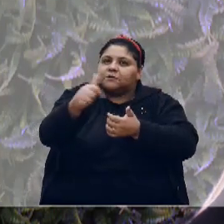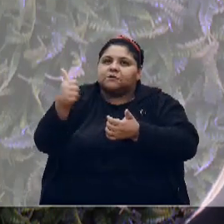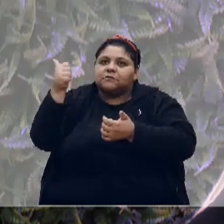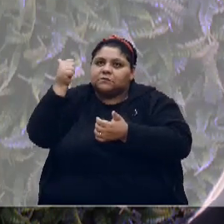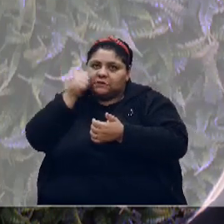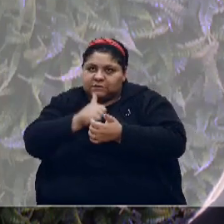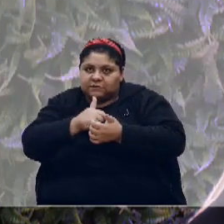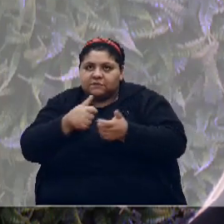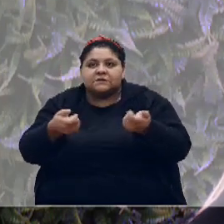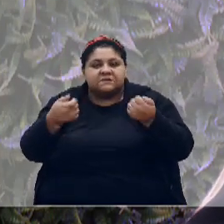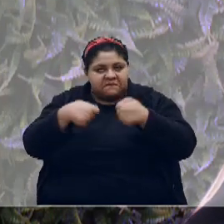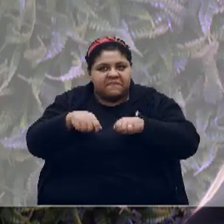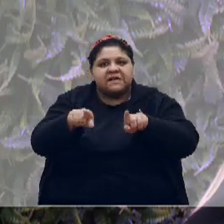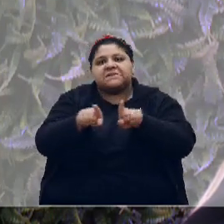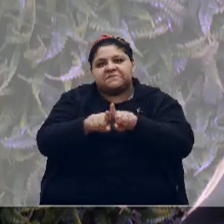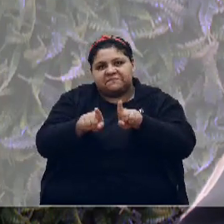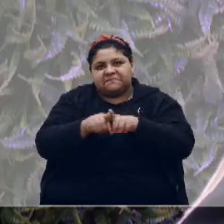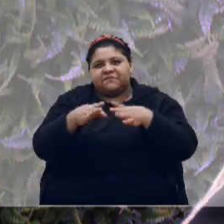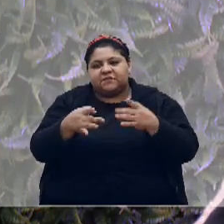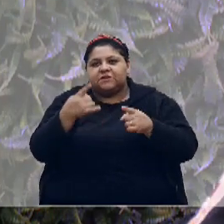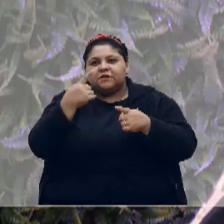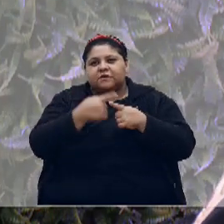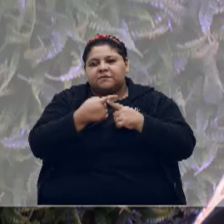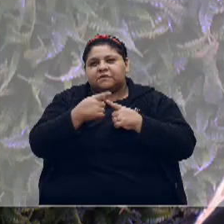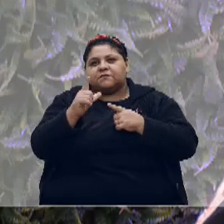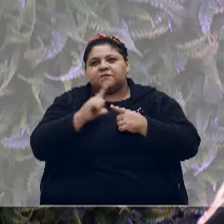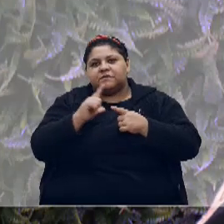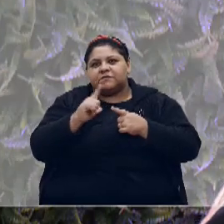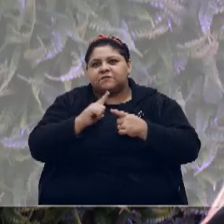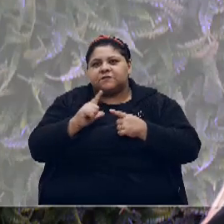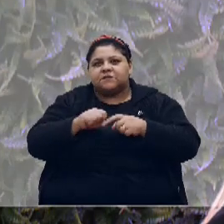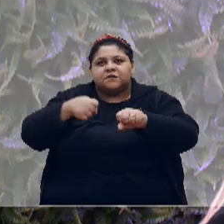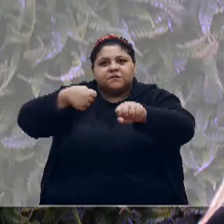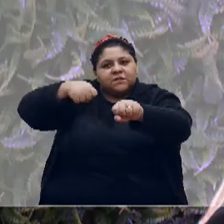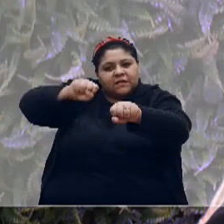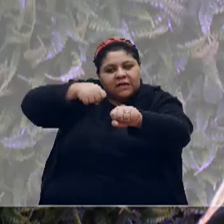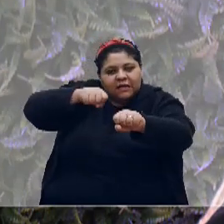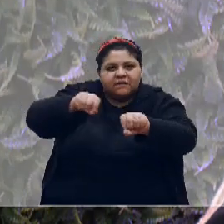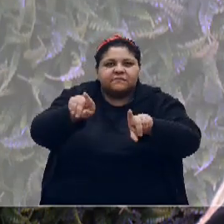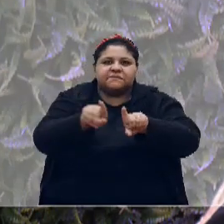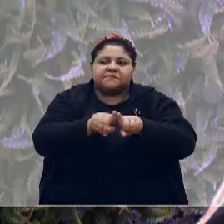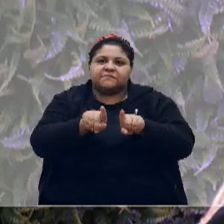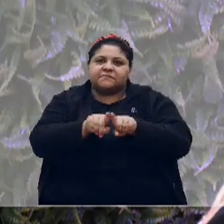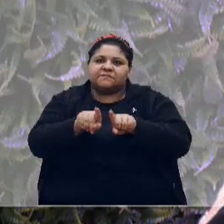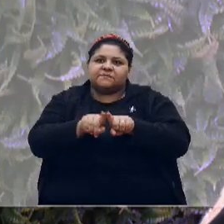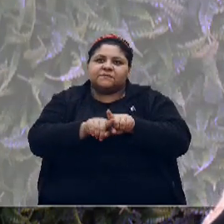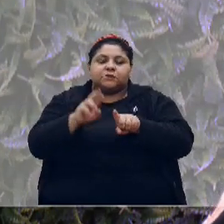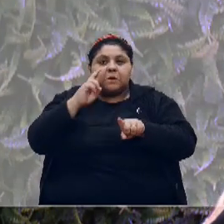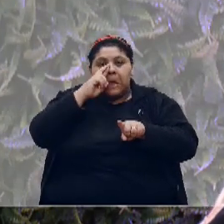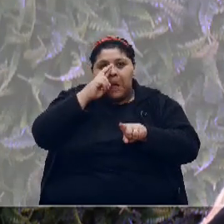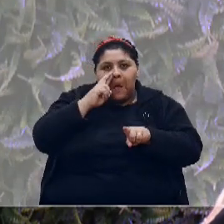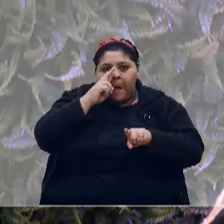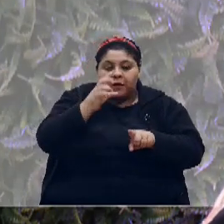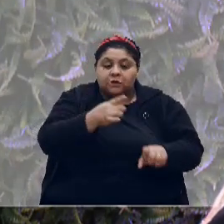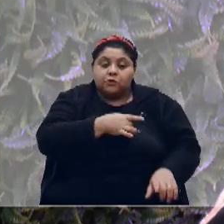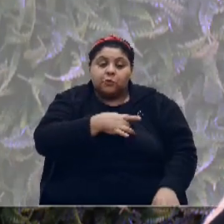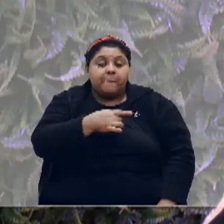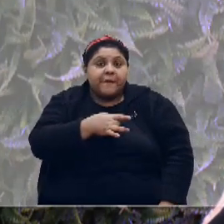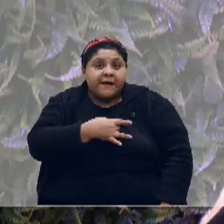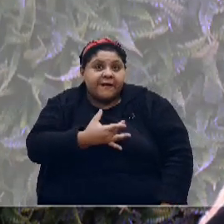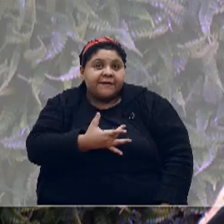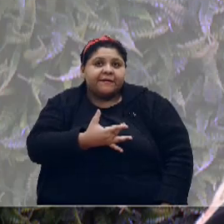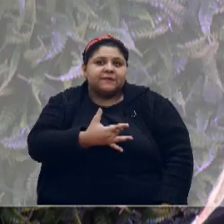são capazes também, né? Porque tem a questão da pilotagem, tem a questão do risco, do medo, né,